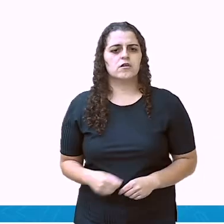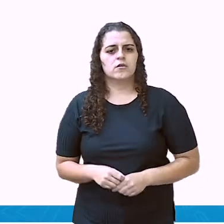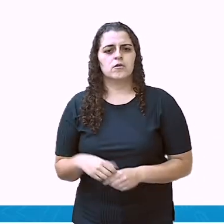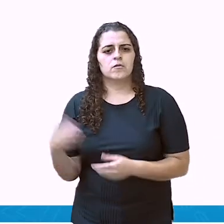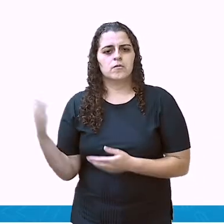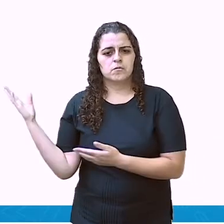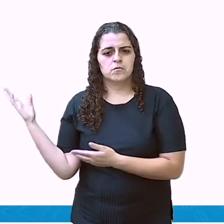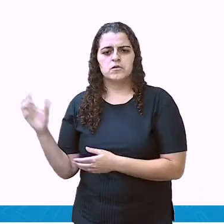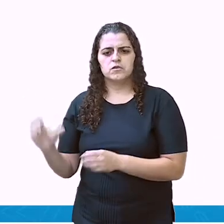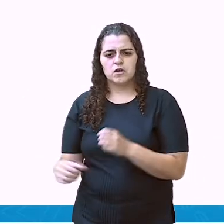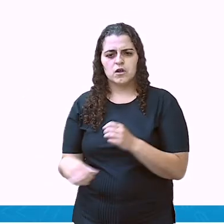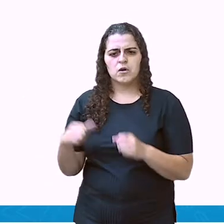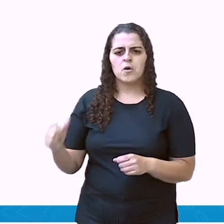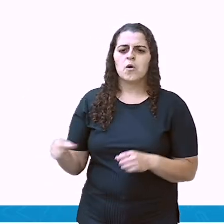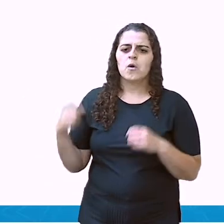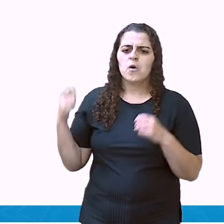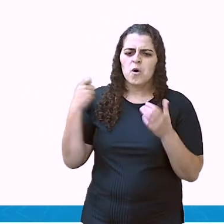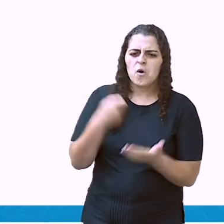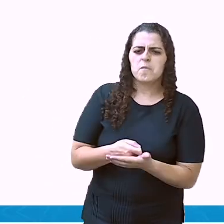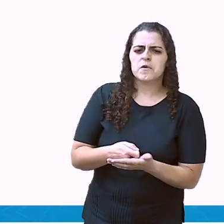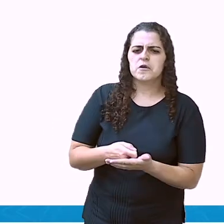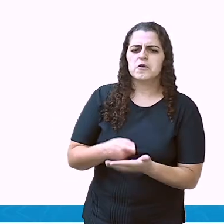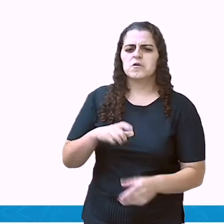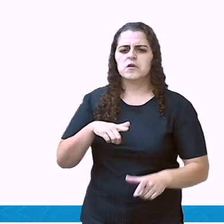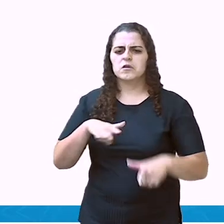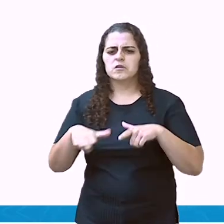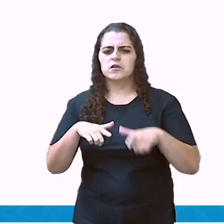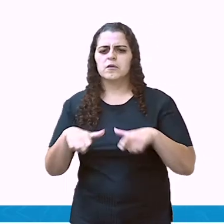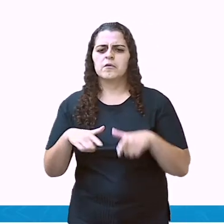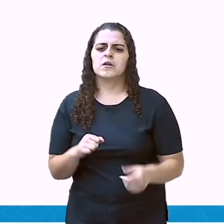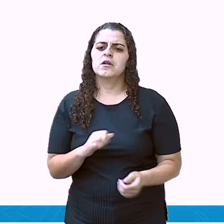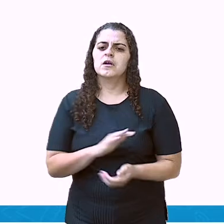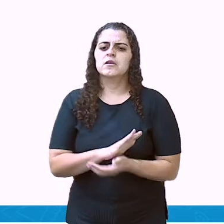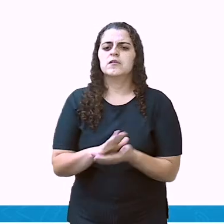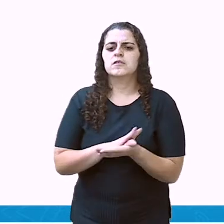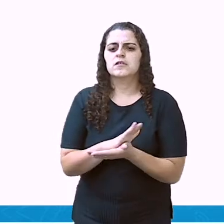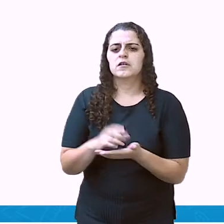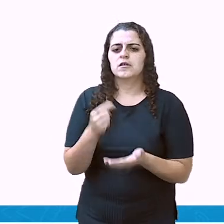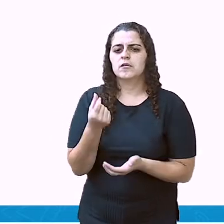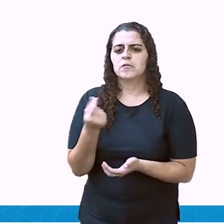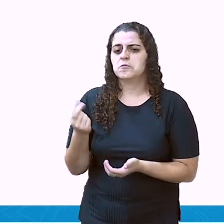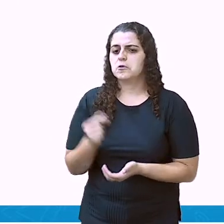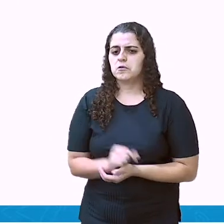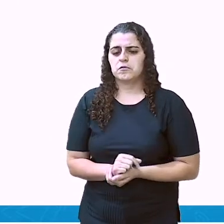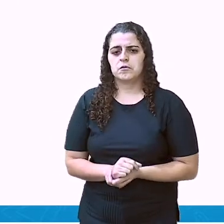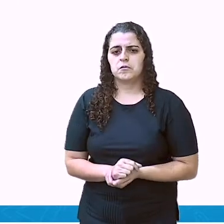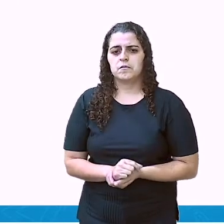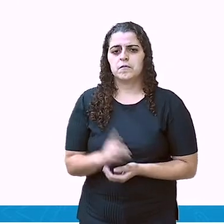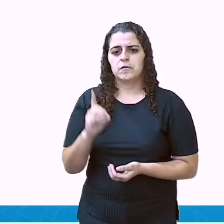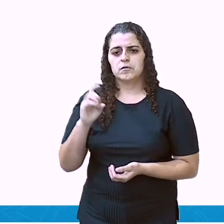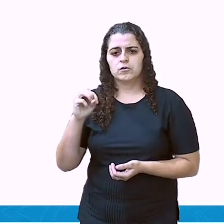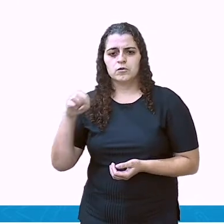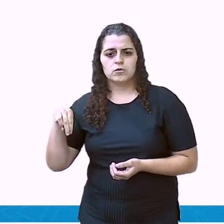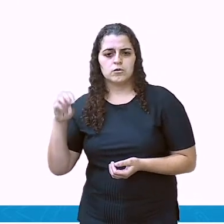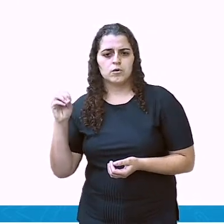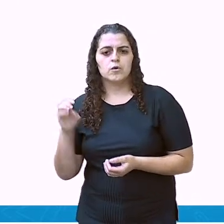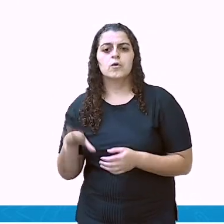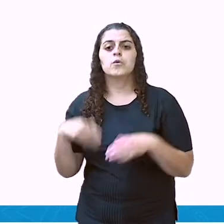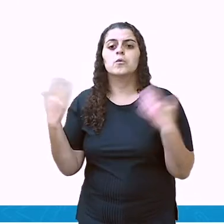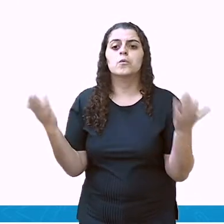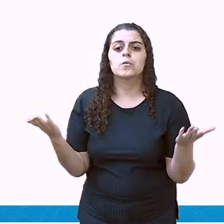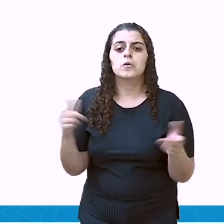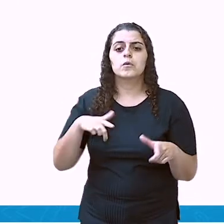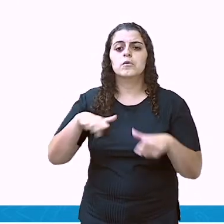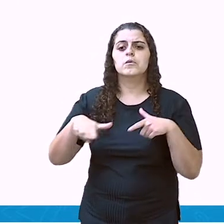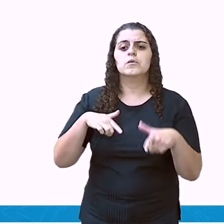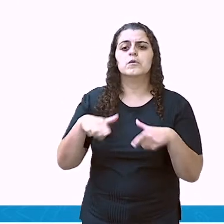eram obrigados a trabalhar sem parar para os seus donos. E quais eram os tipos